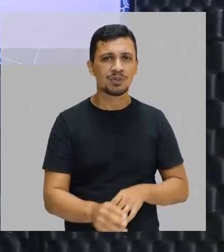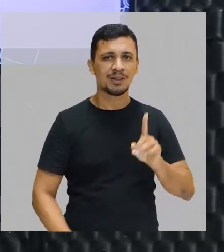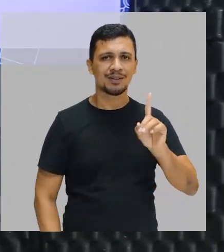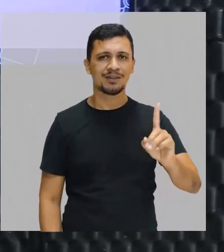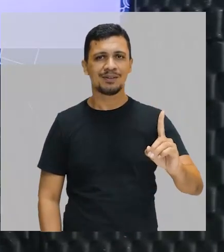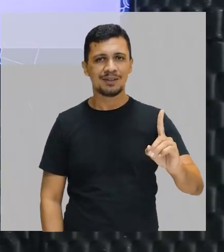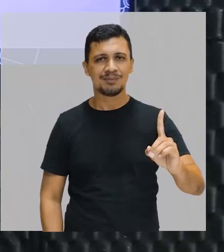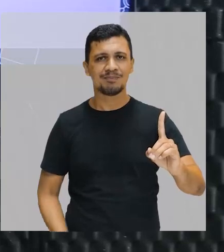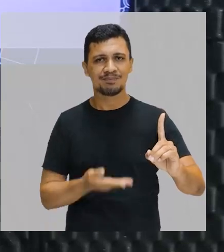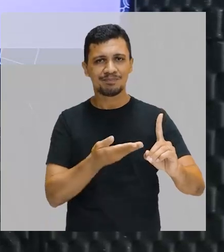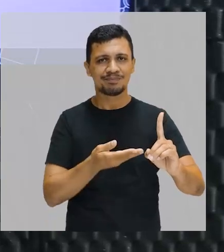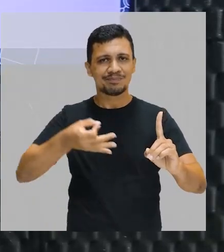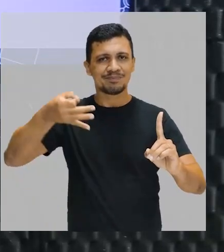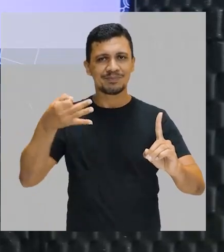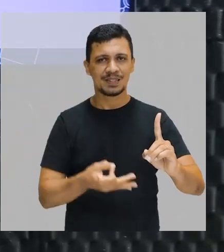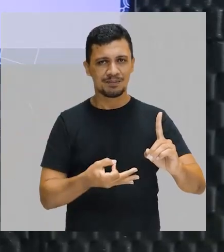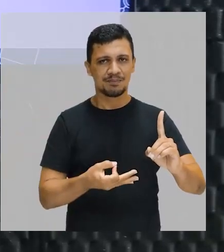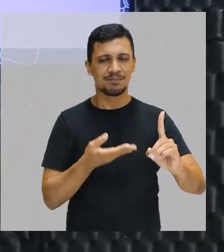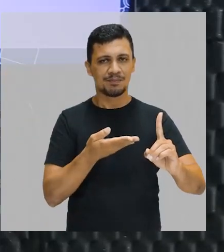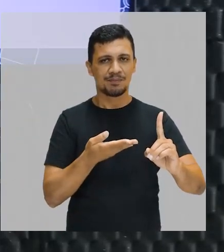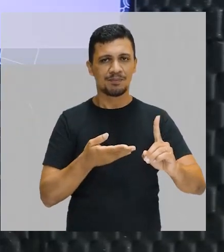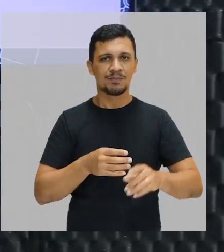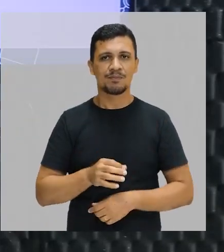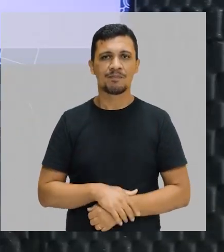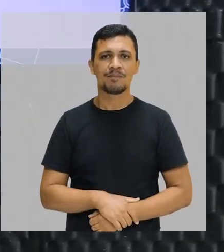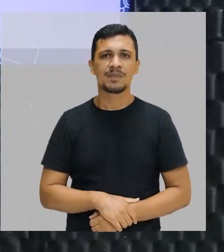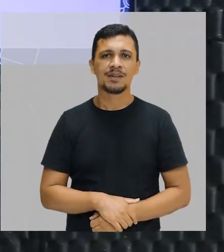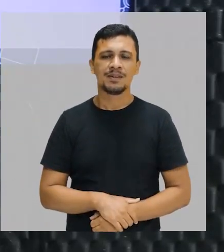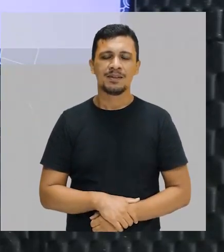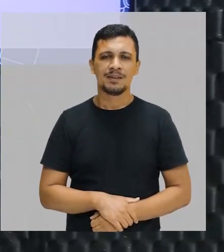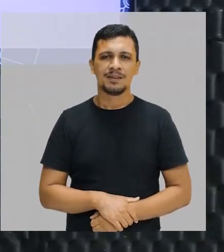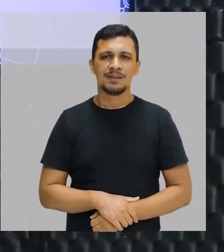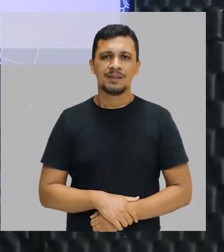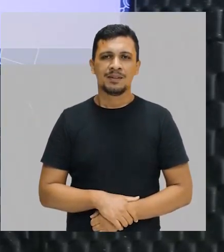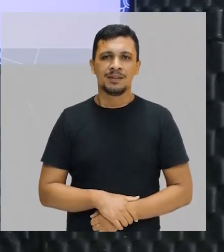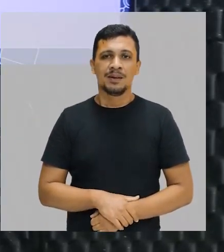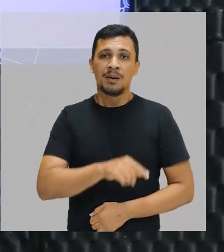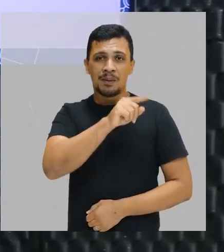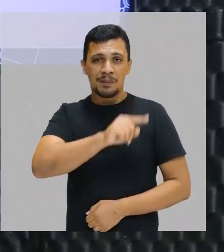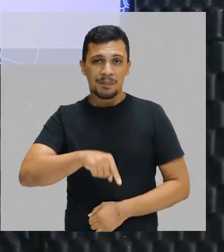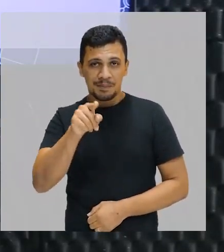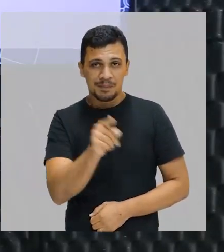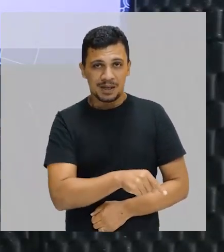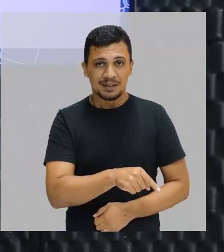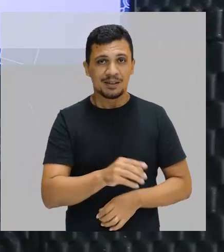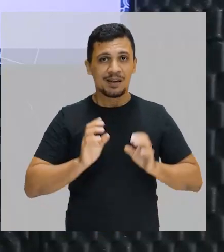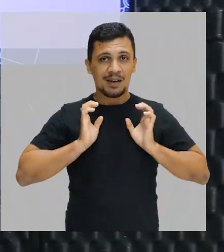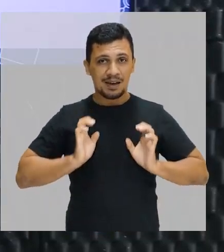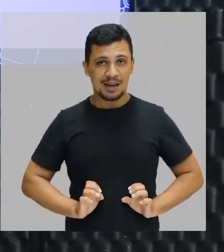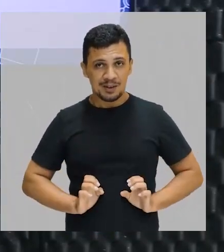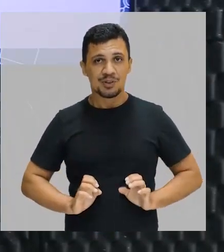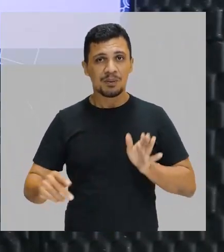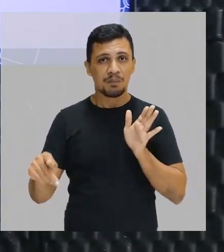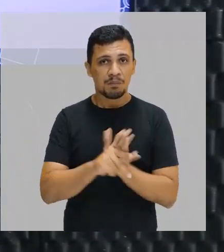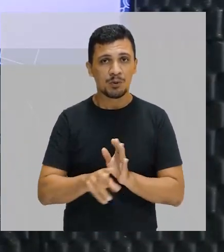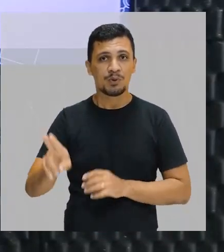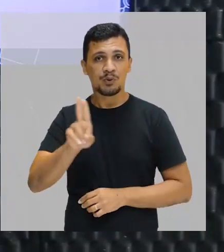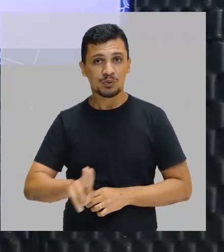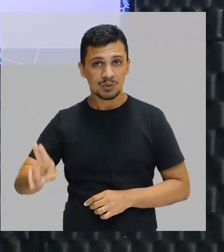dado, marque para você letra D, correto? Então assinale para você aí a ética utilitarista, aquela que